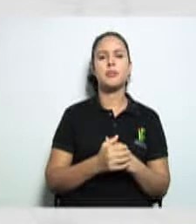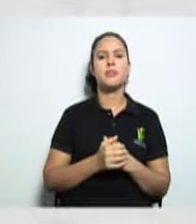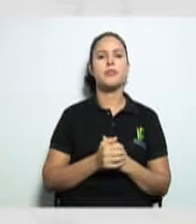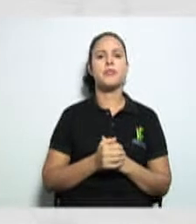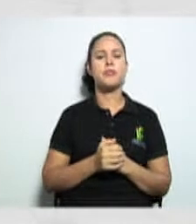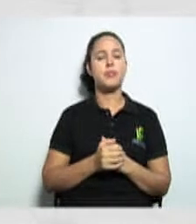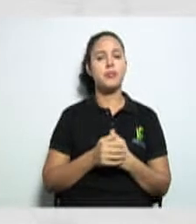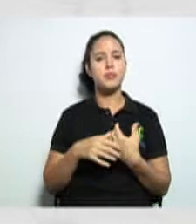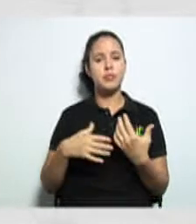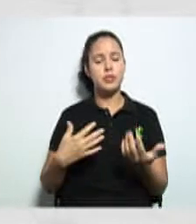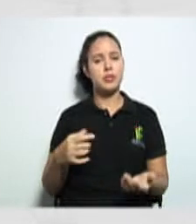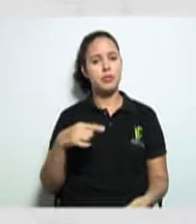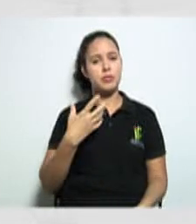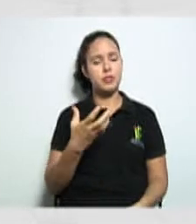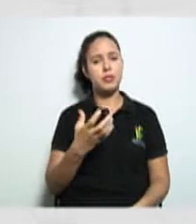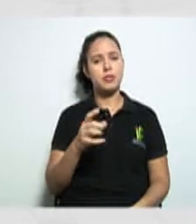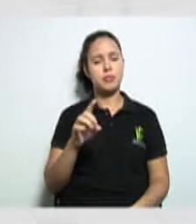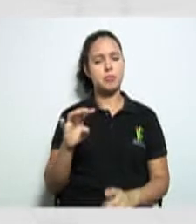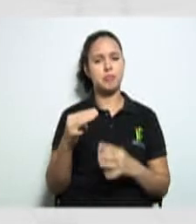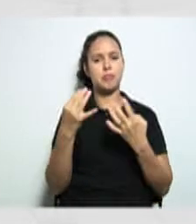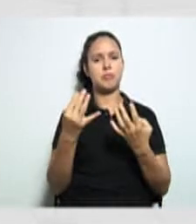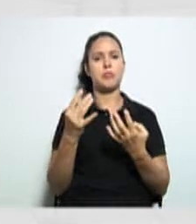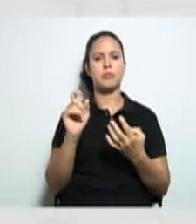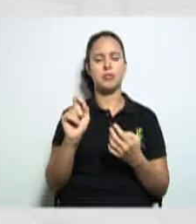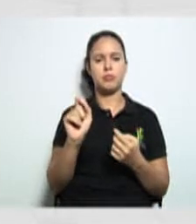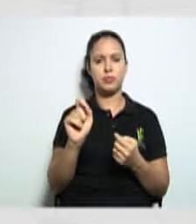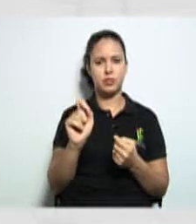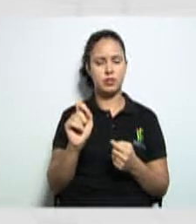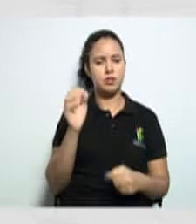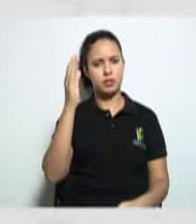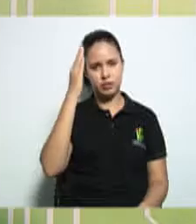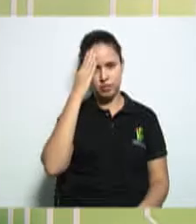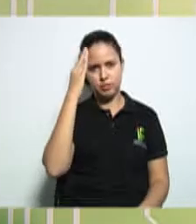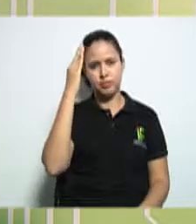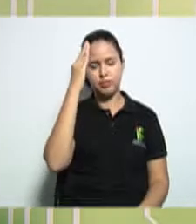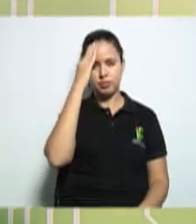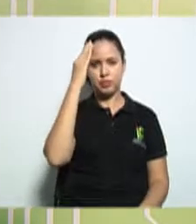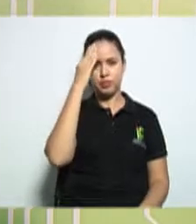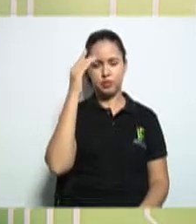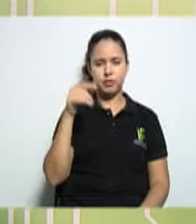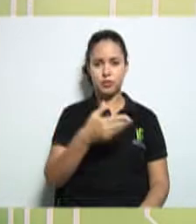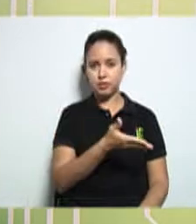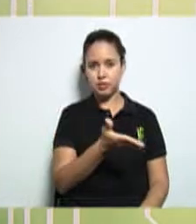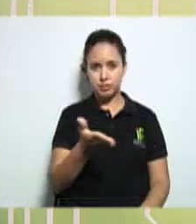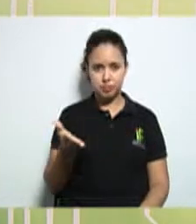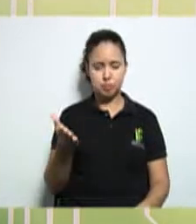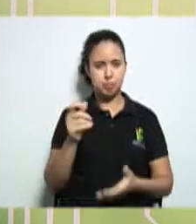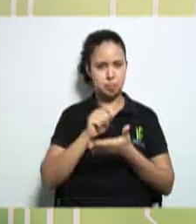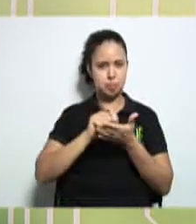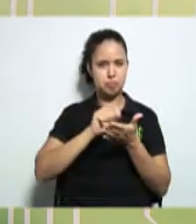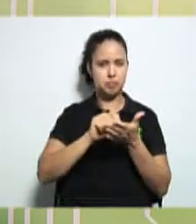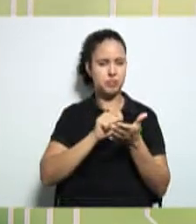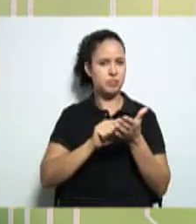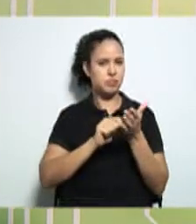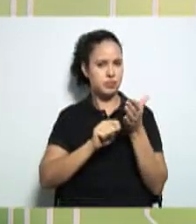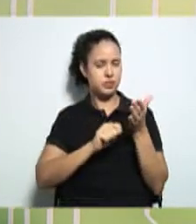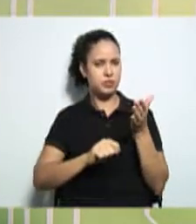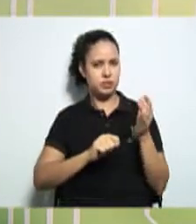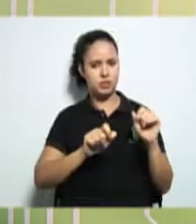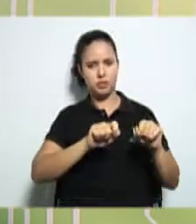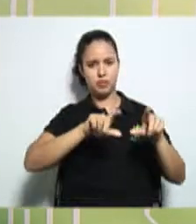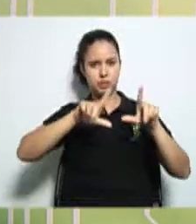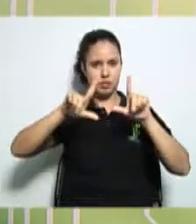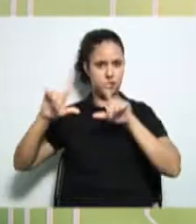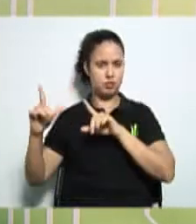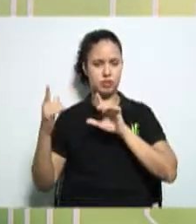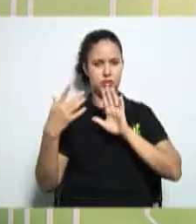eu só quero que vocês se atentem aí, talvez, eu sei que vocês estão aí tentando copiar muitas vezes os